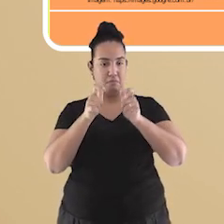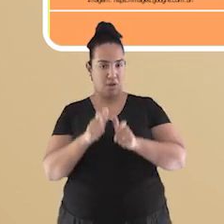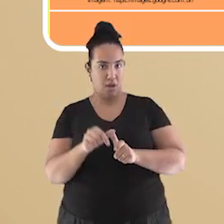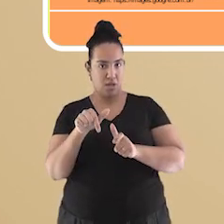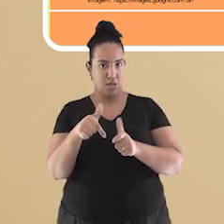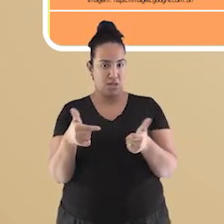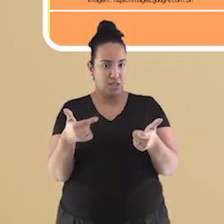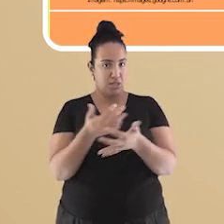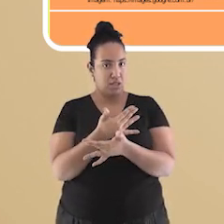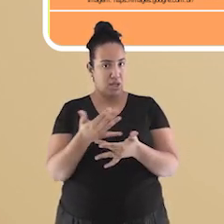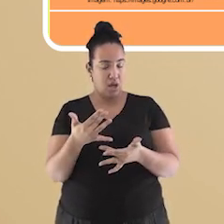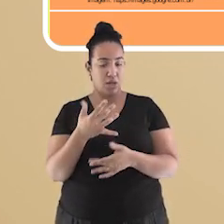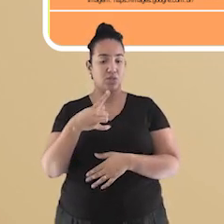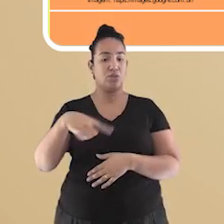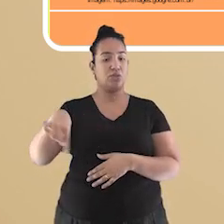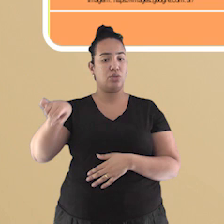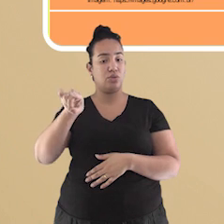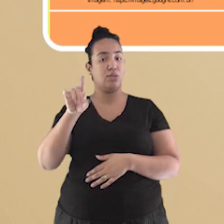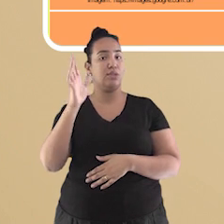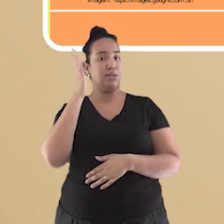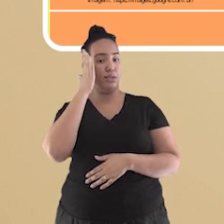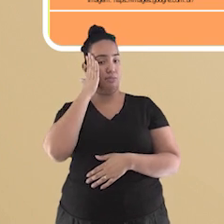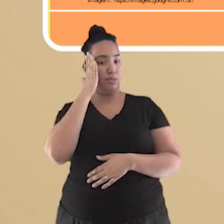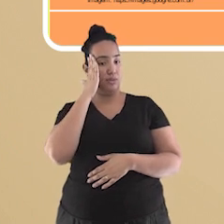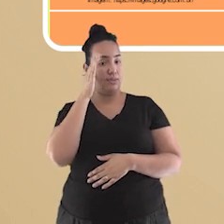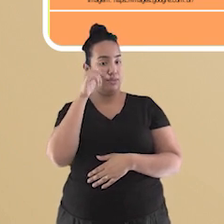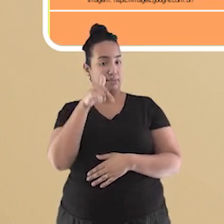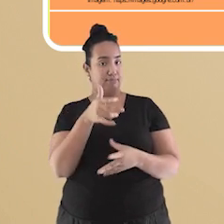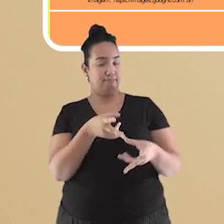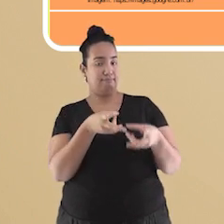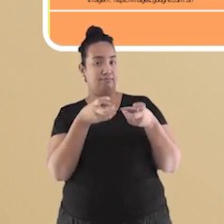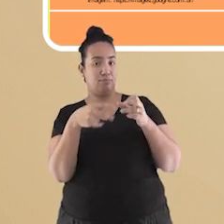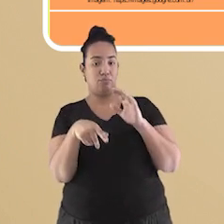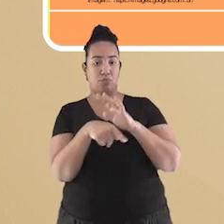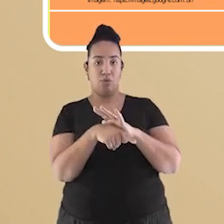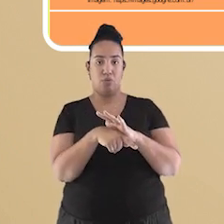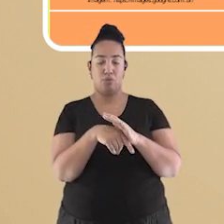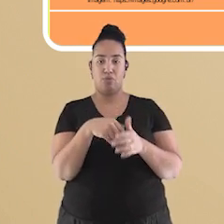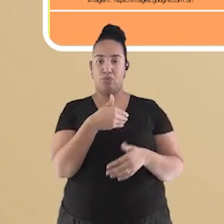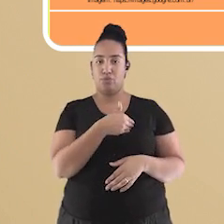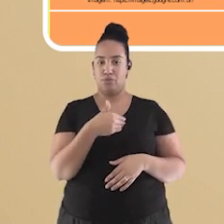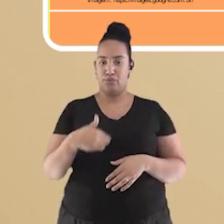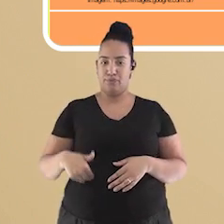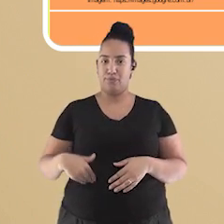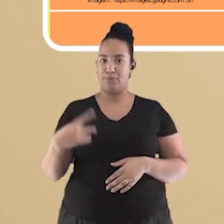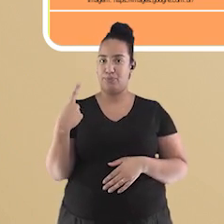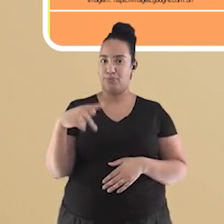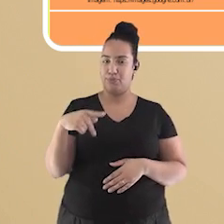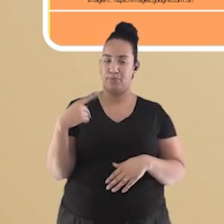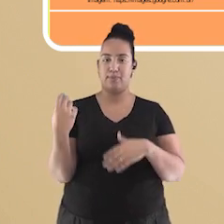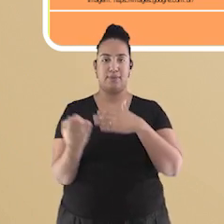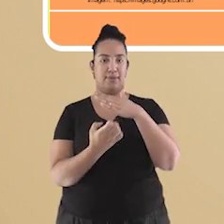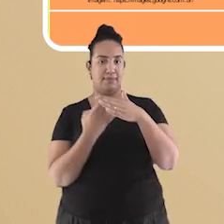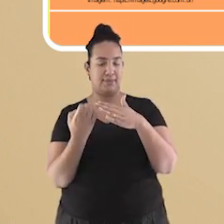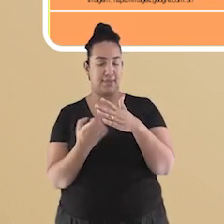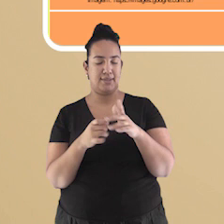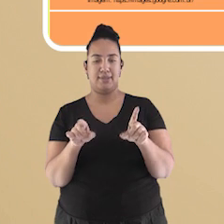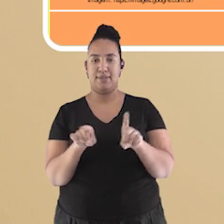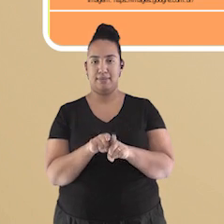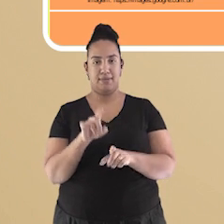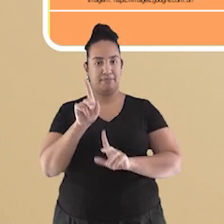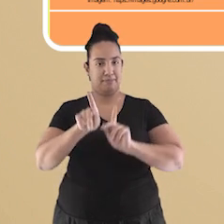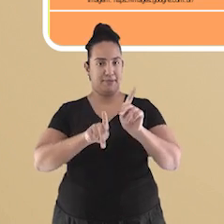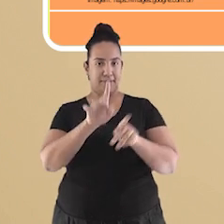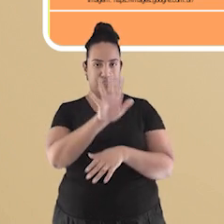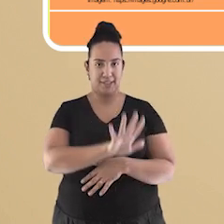é uma forma de identificação que é usada pelos poderes públicos, por empresas e pelas